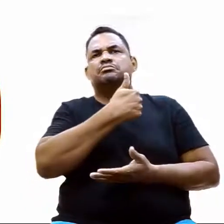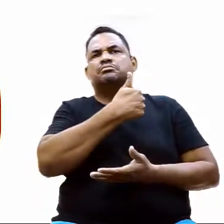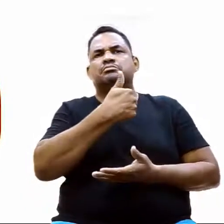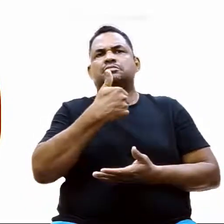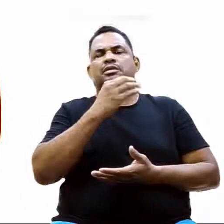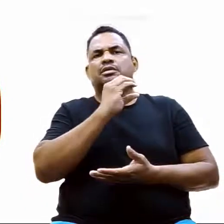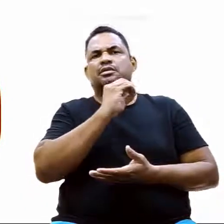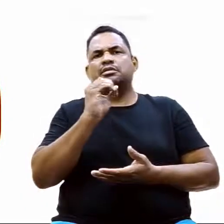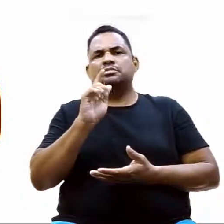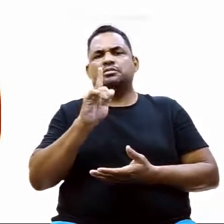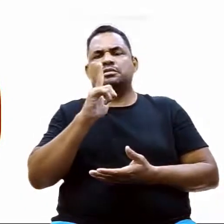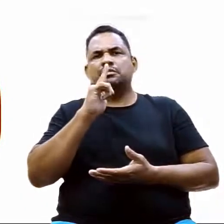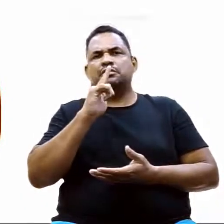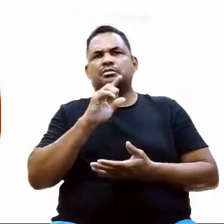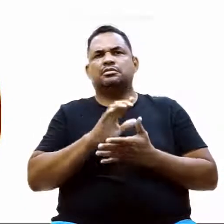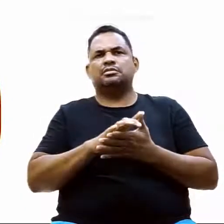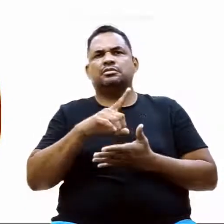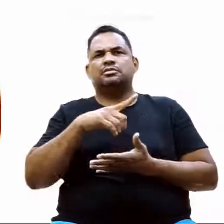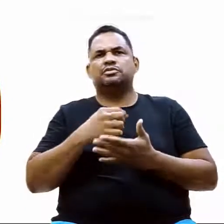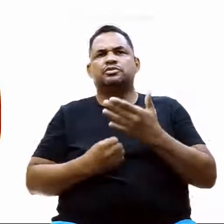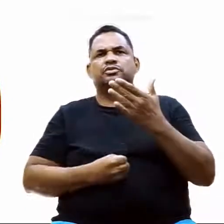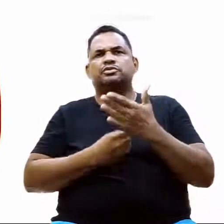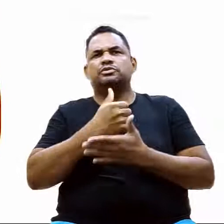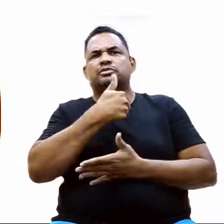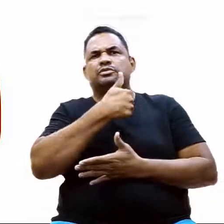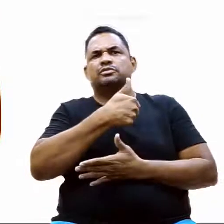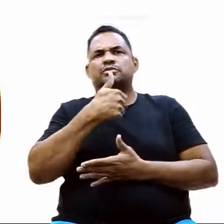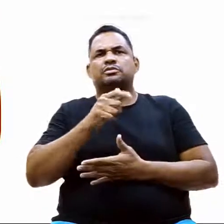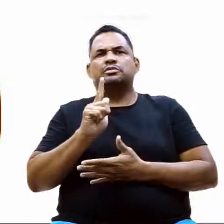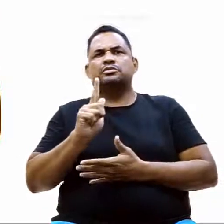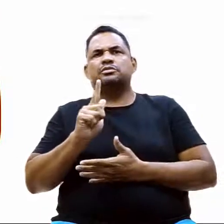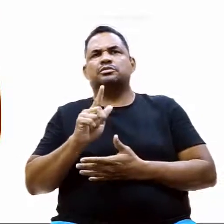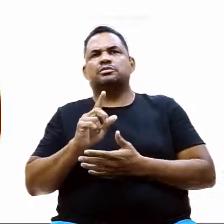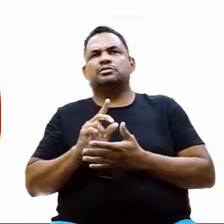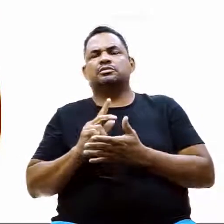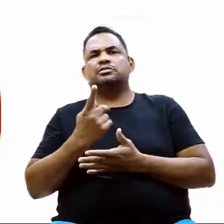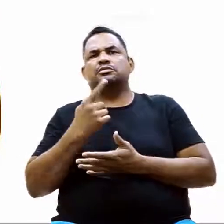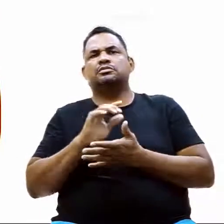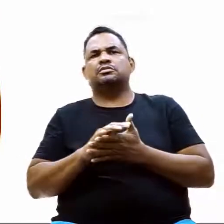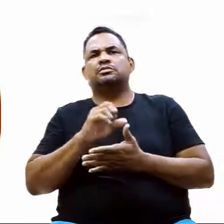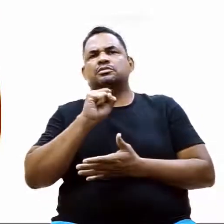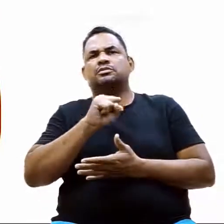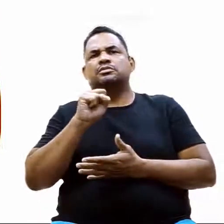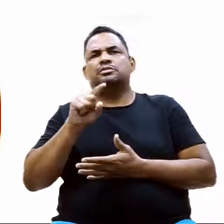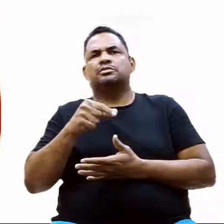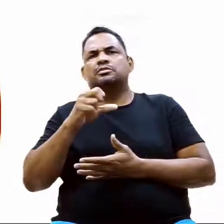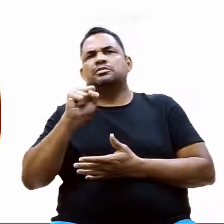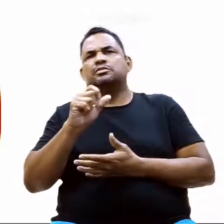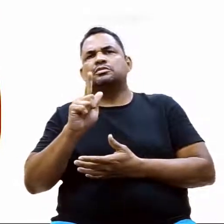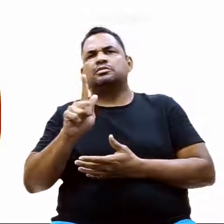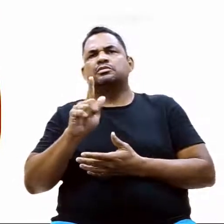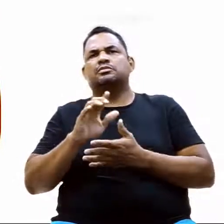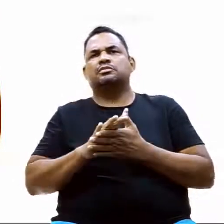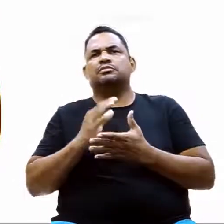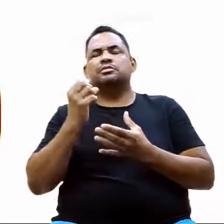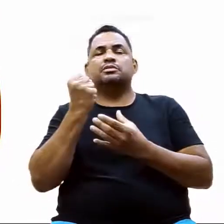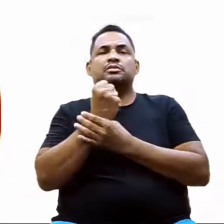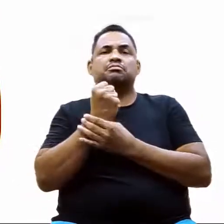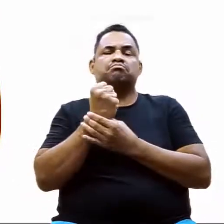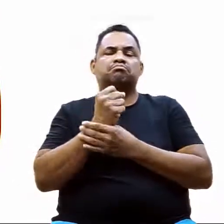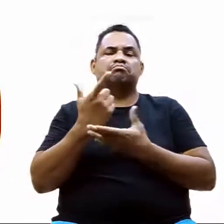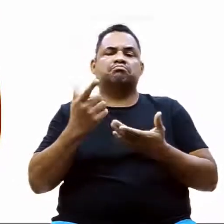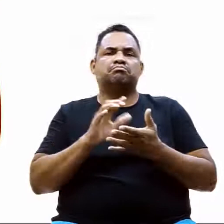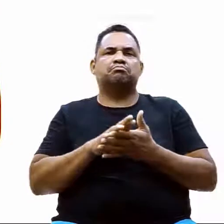água, obtive 11,11 de hidrogênio, 88,8 de oxigênio, o que me garantiu a